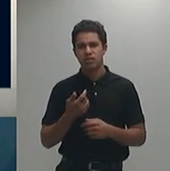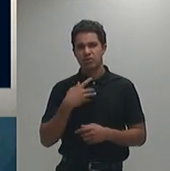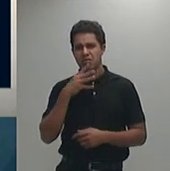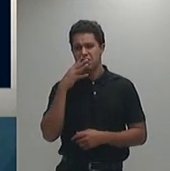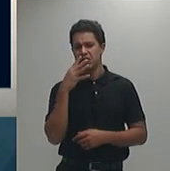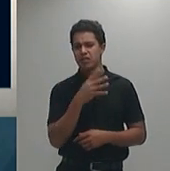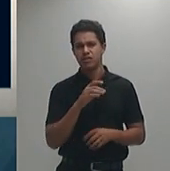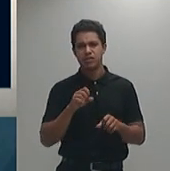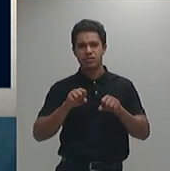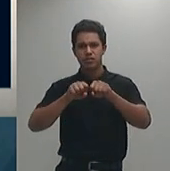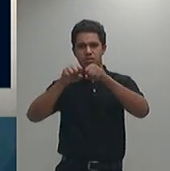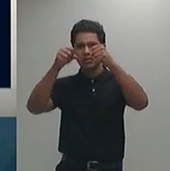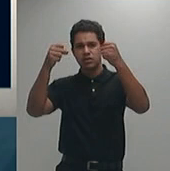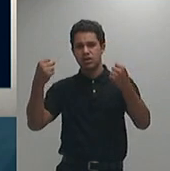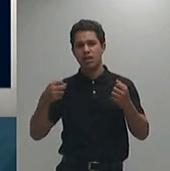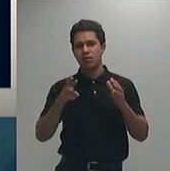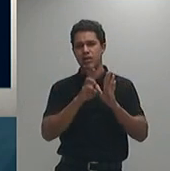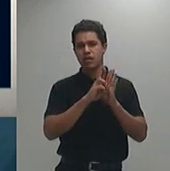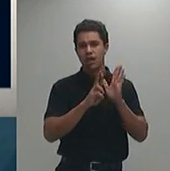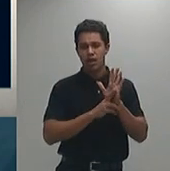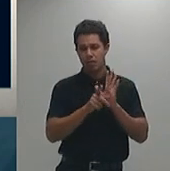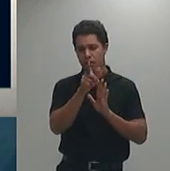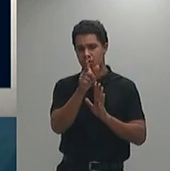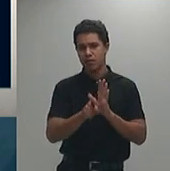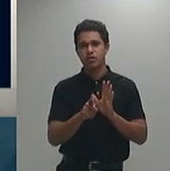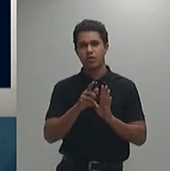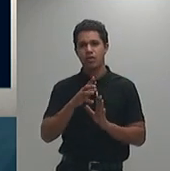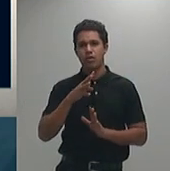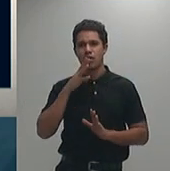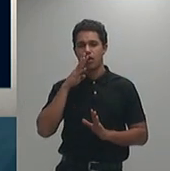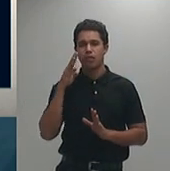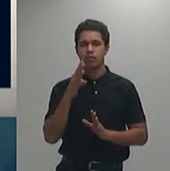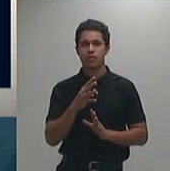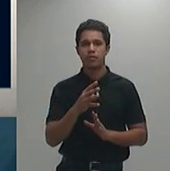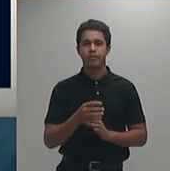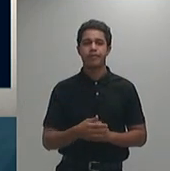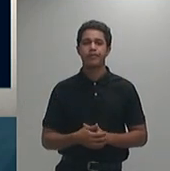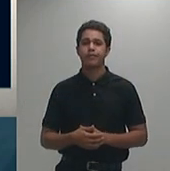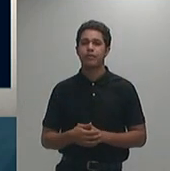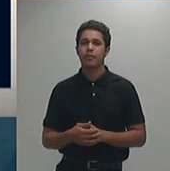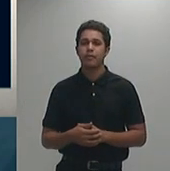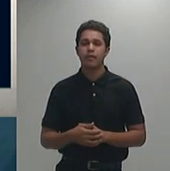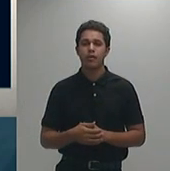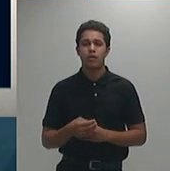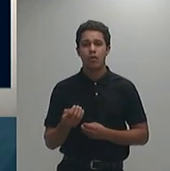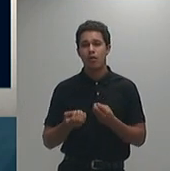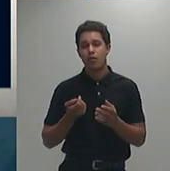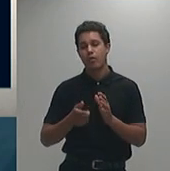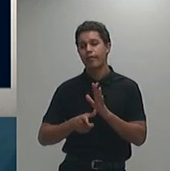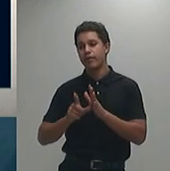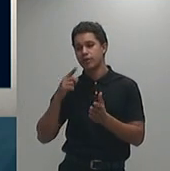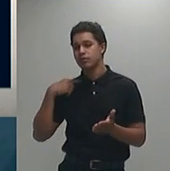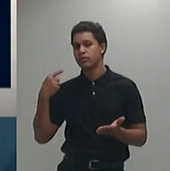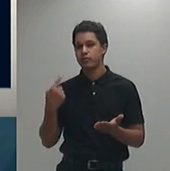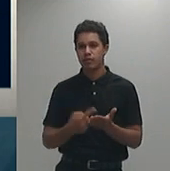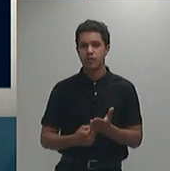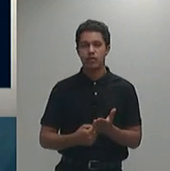sistema das normas pelo julgado rescindendo ou como já se afirmou anteriormente